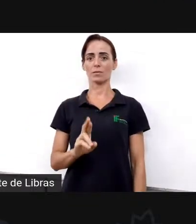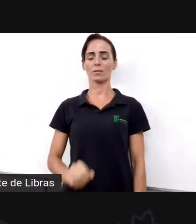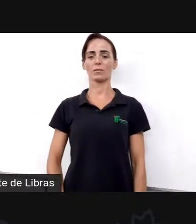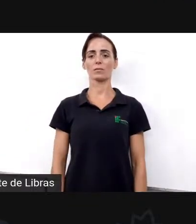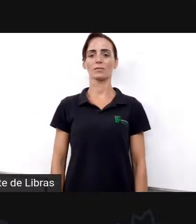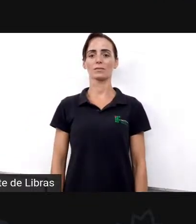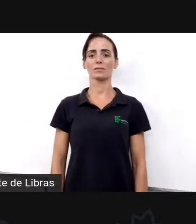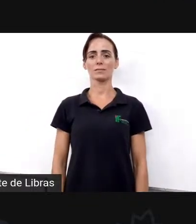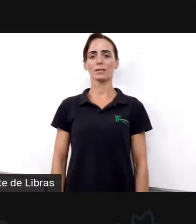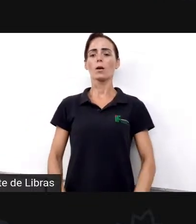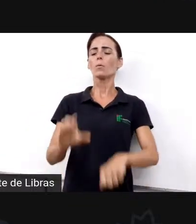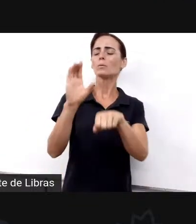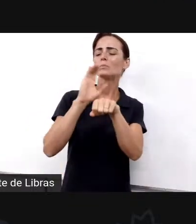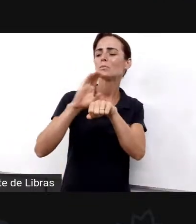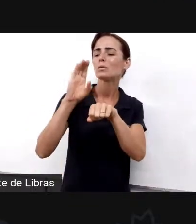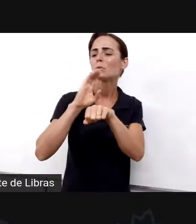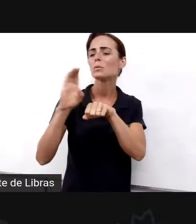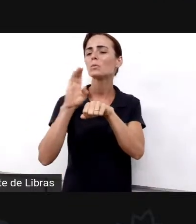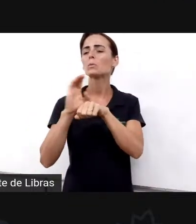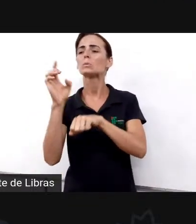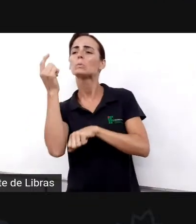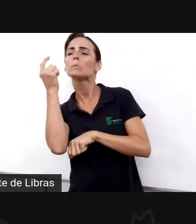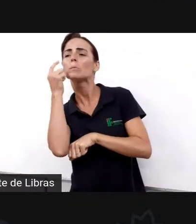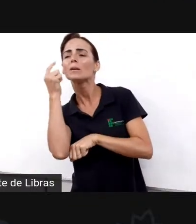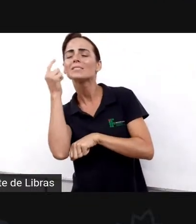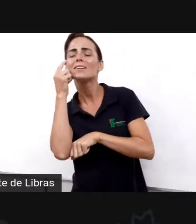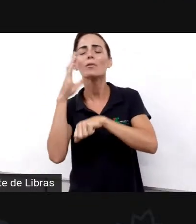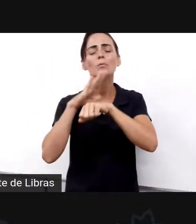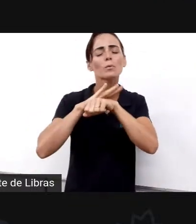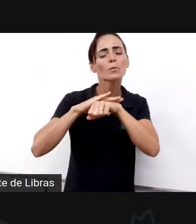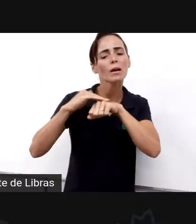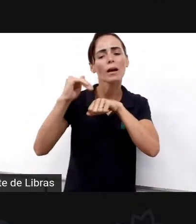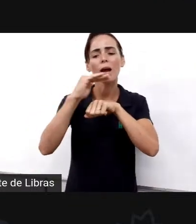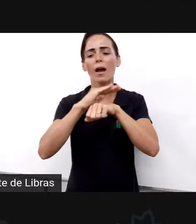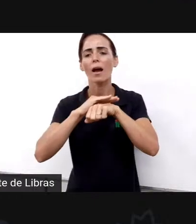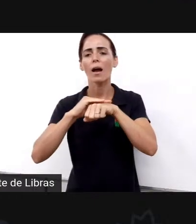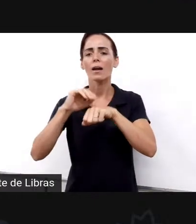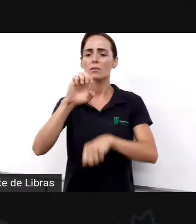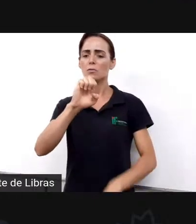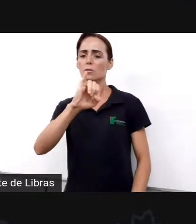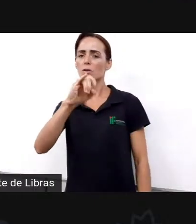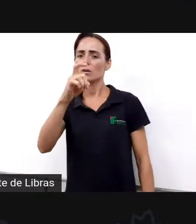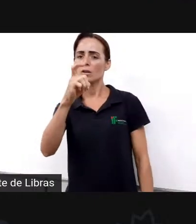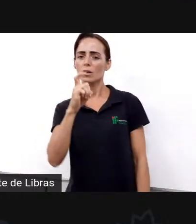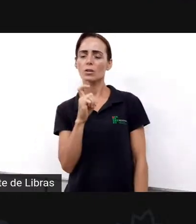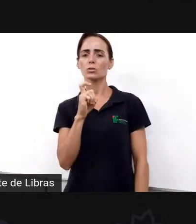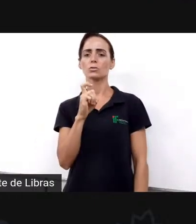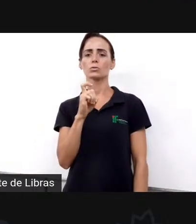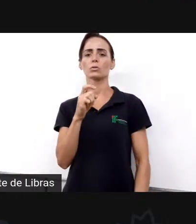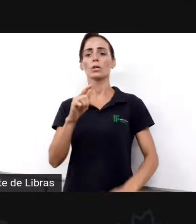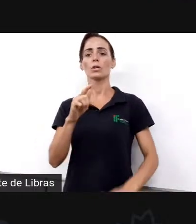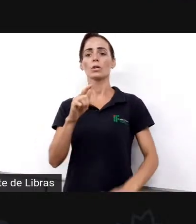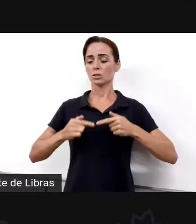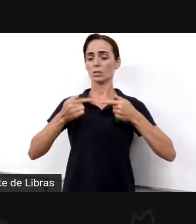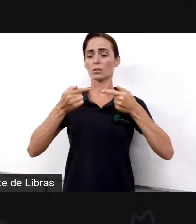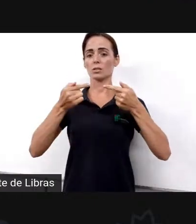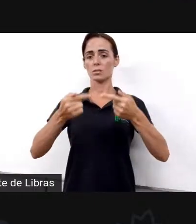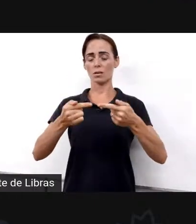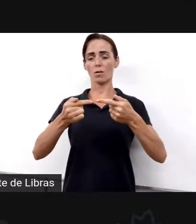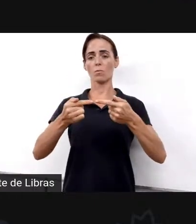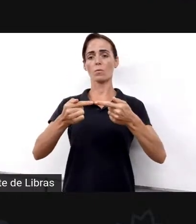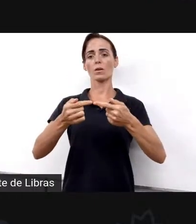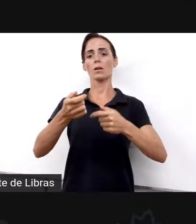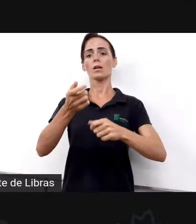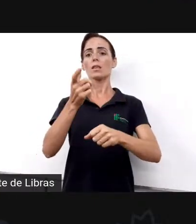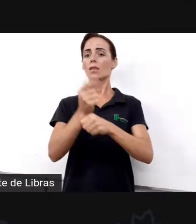foi carinhosamente pensado pelo eixo de gestão e negócio, e que possibilitou